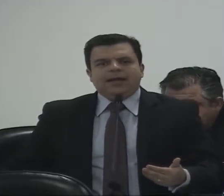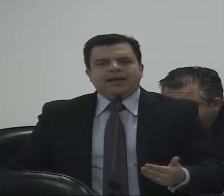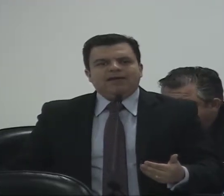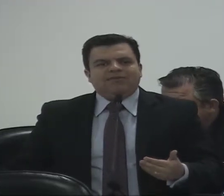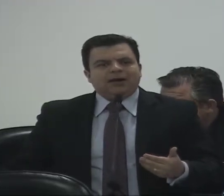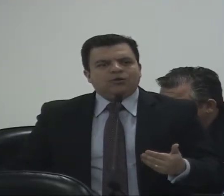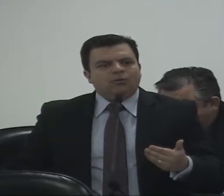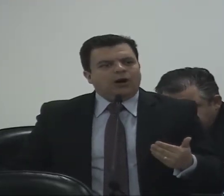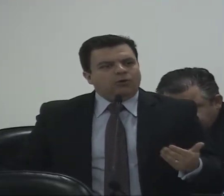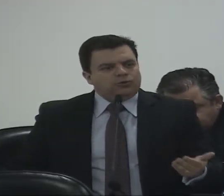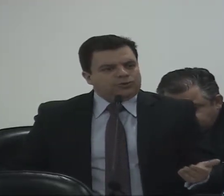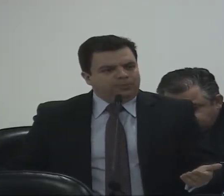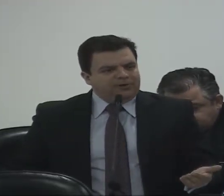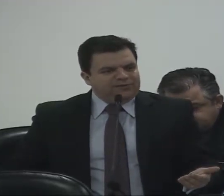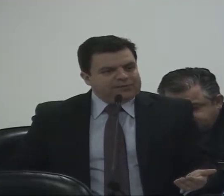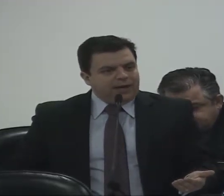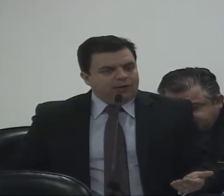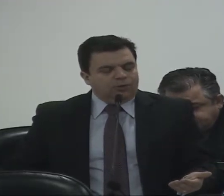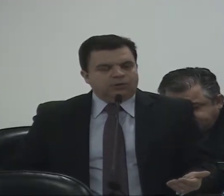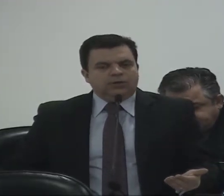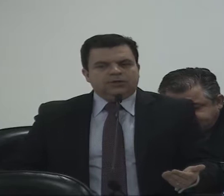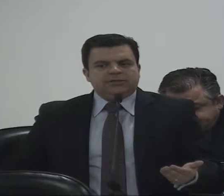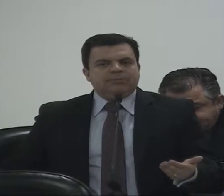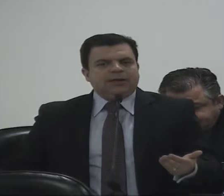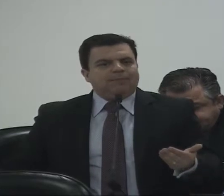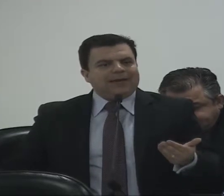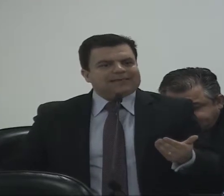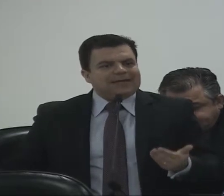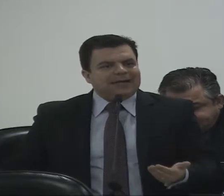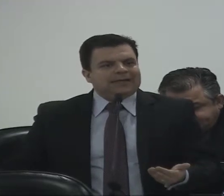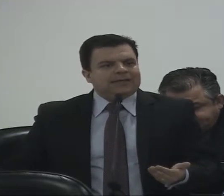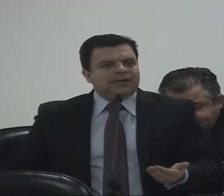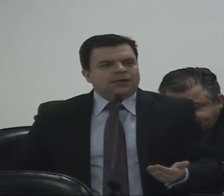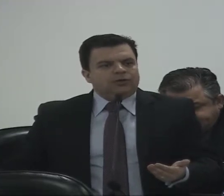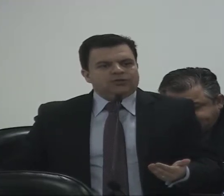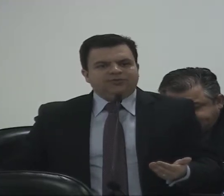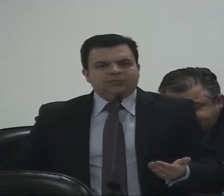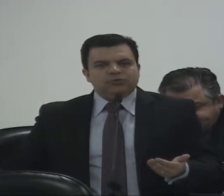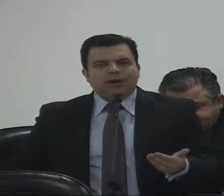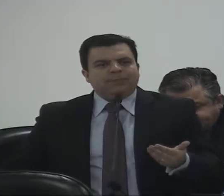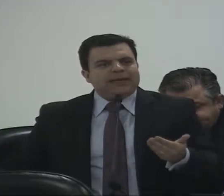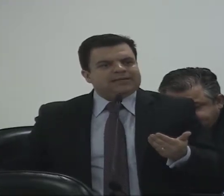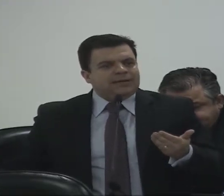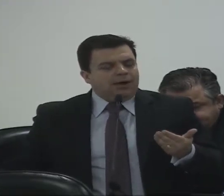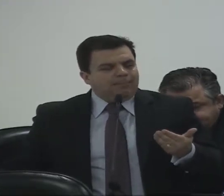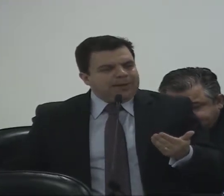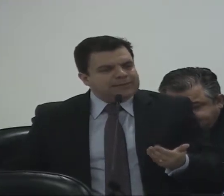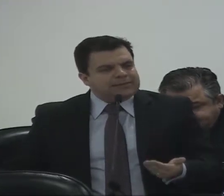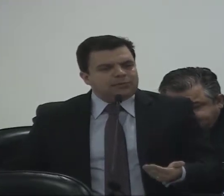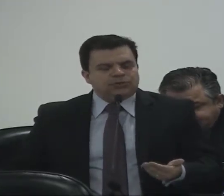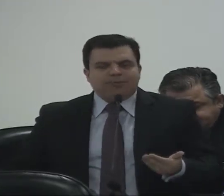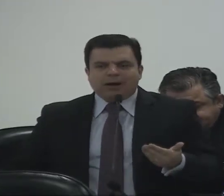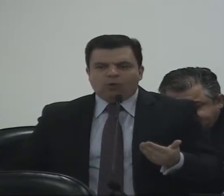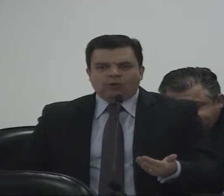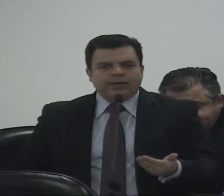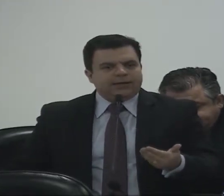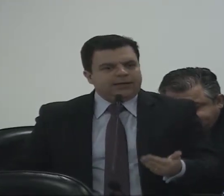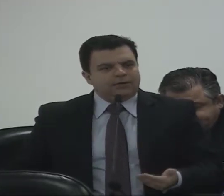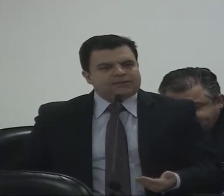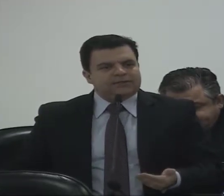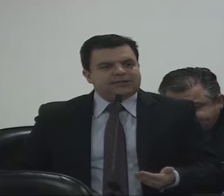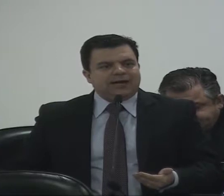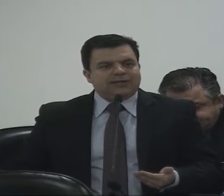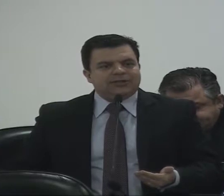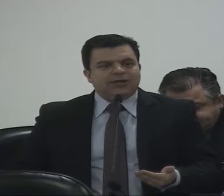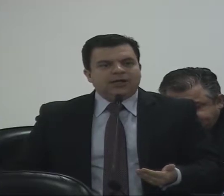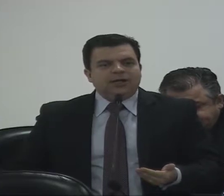levar como algo superficial semana passada nós tivemos uma presença na apreensão de maconha aqui na